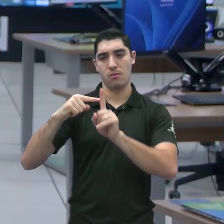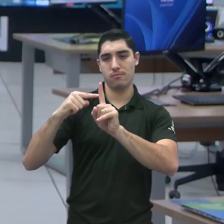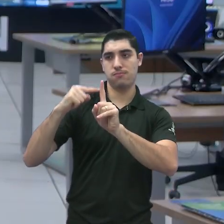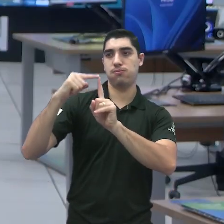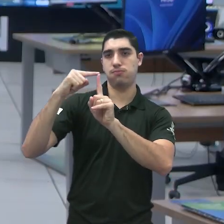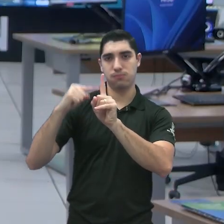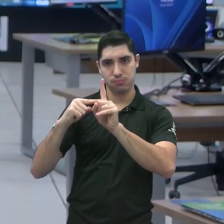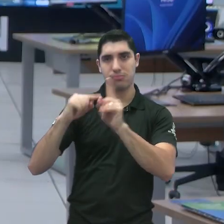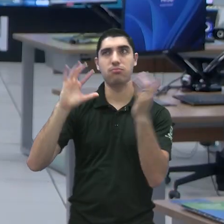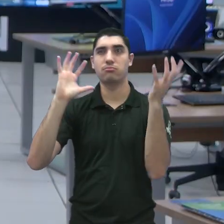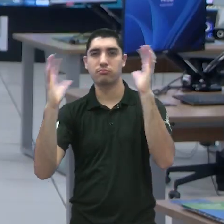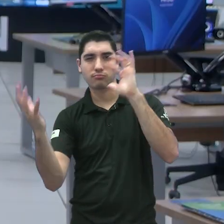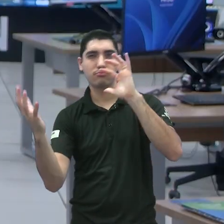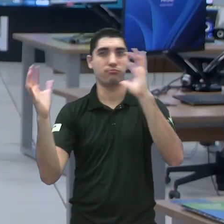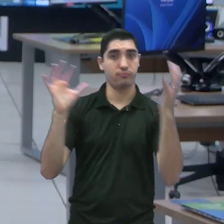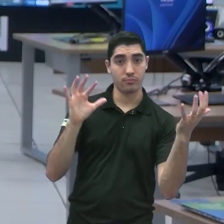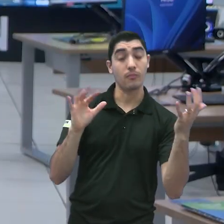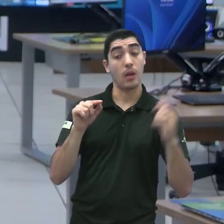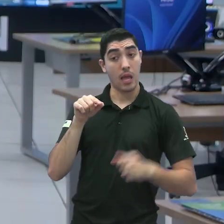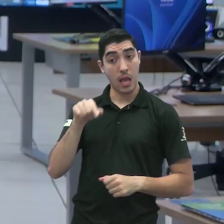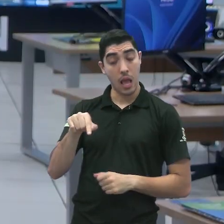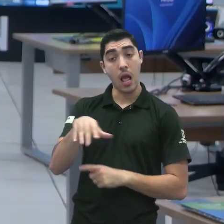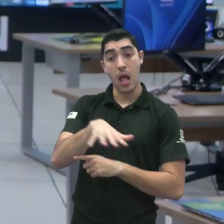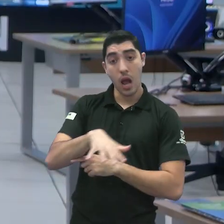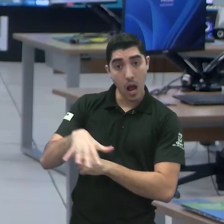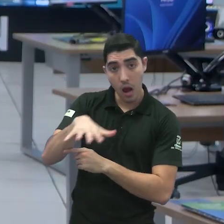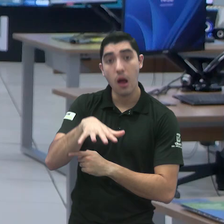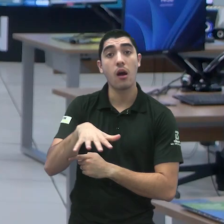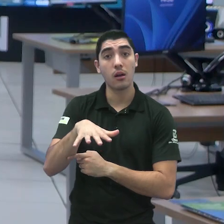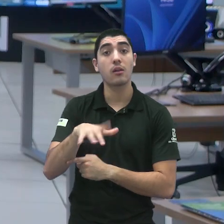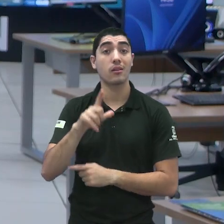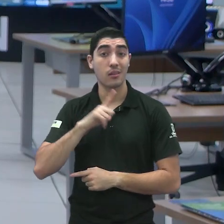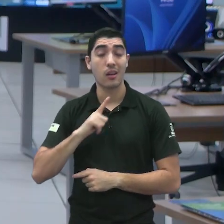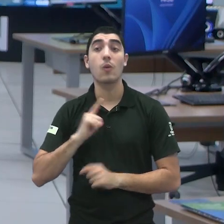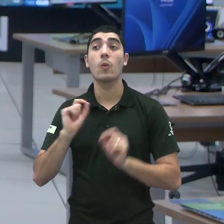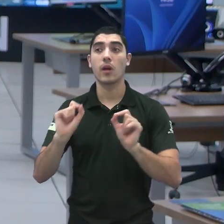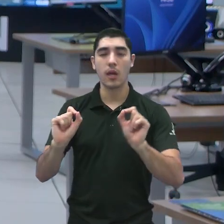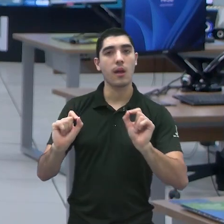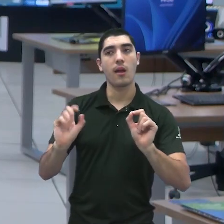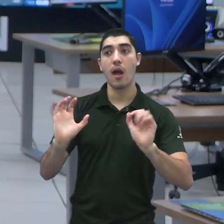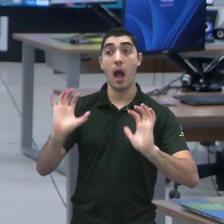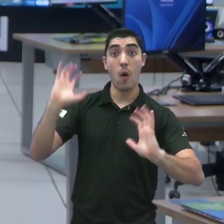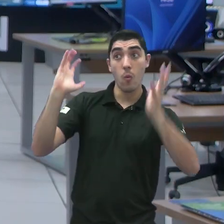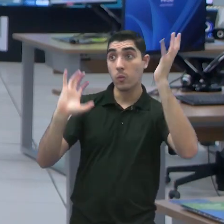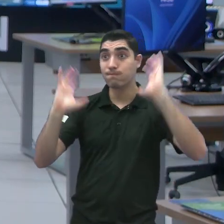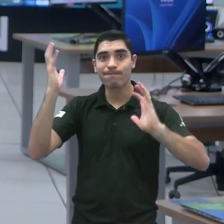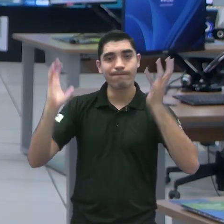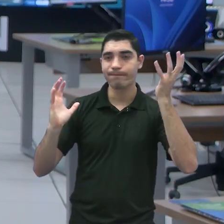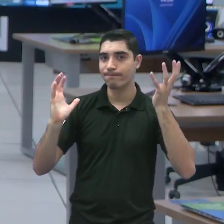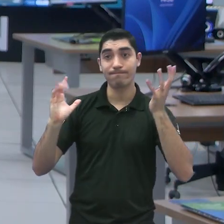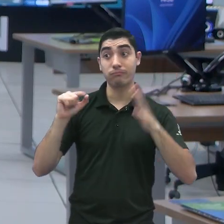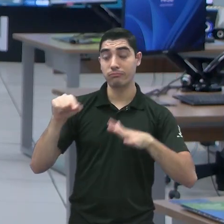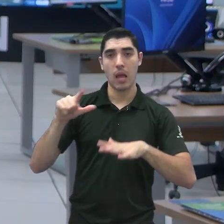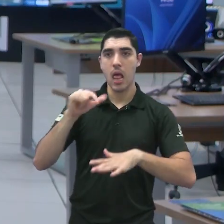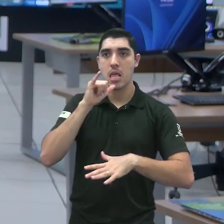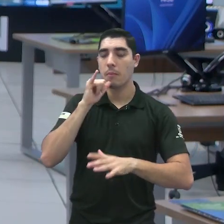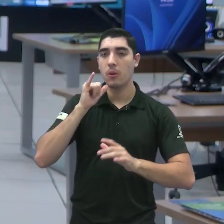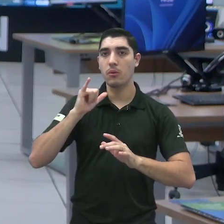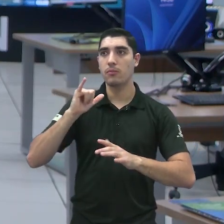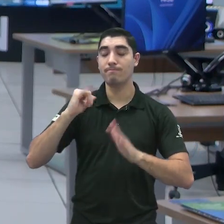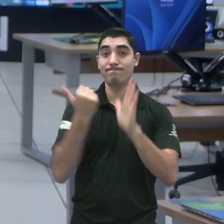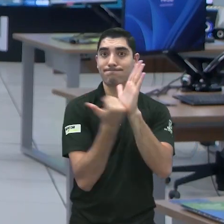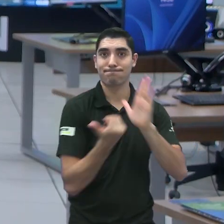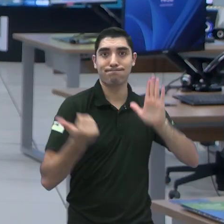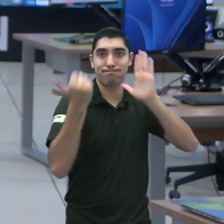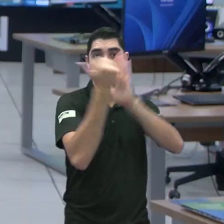cotidiana. Então, há um cenário de aumento de frequência e intensidade de eventos hidrometeorológicos extremos. Esses eventos eles